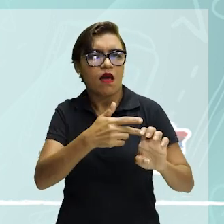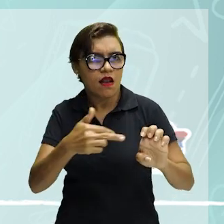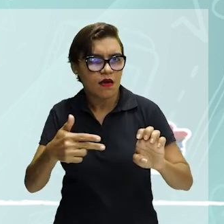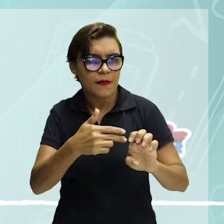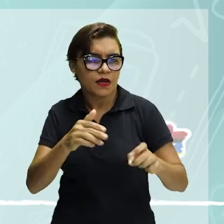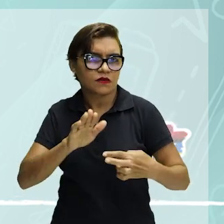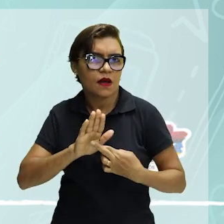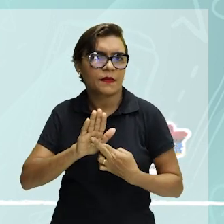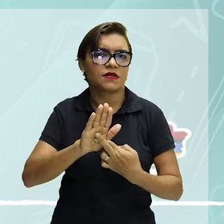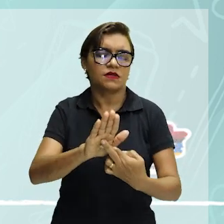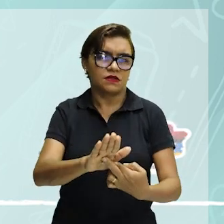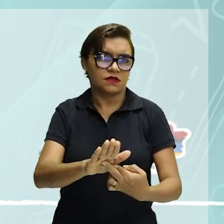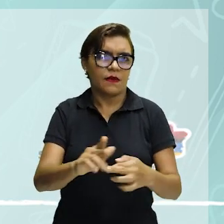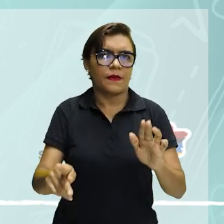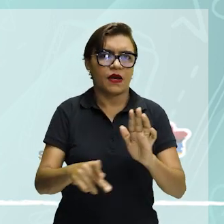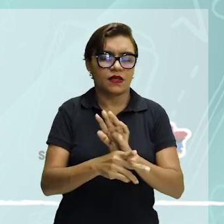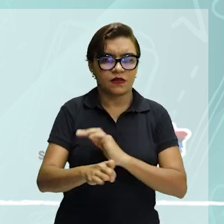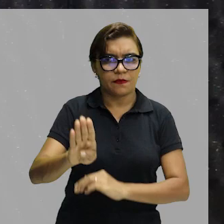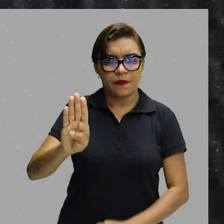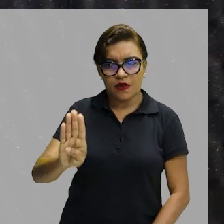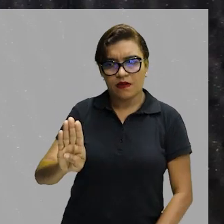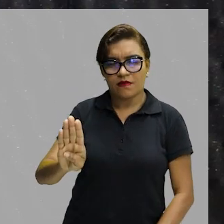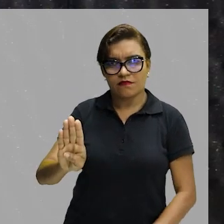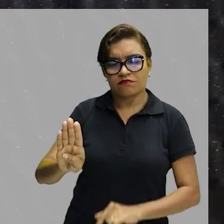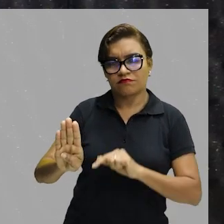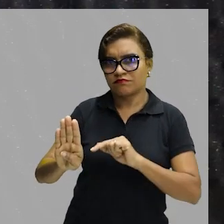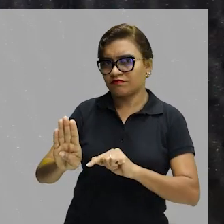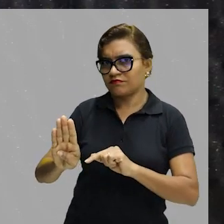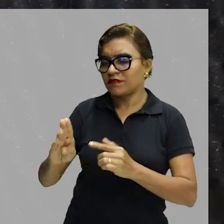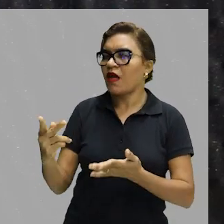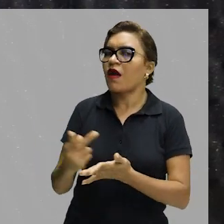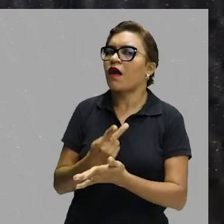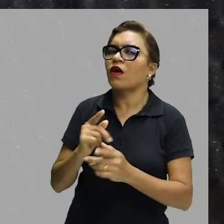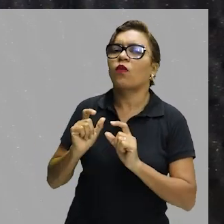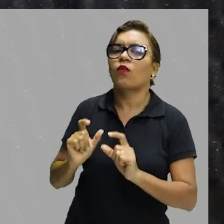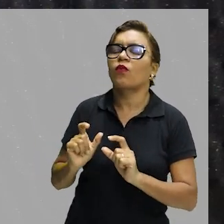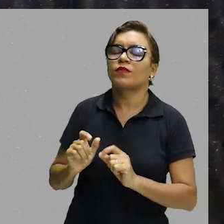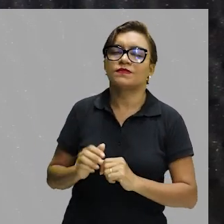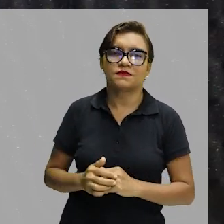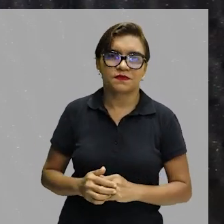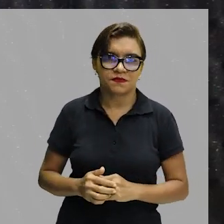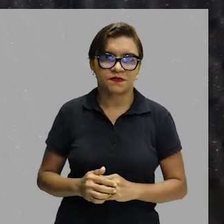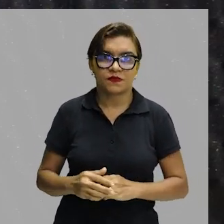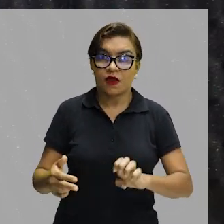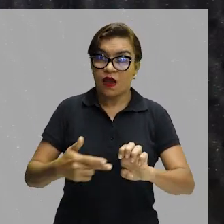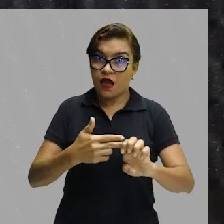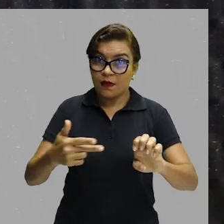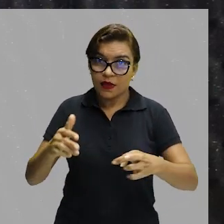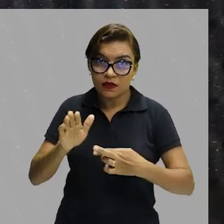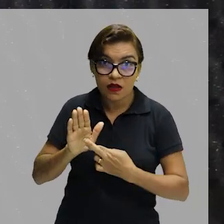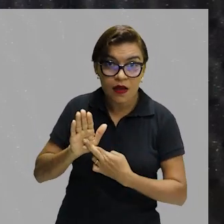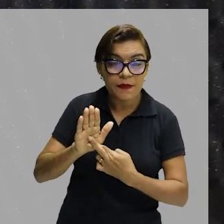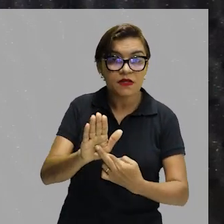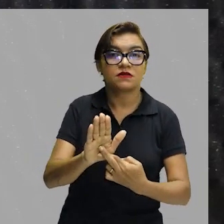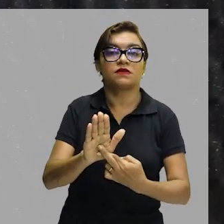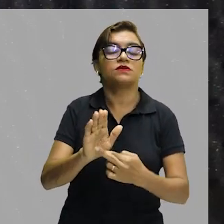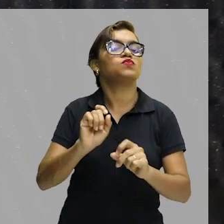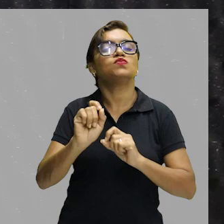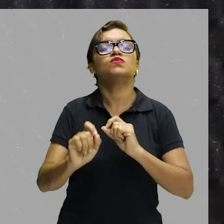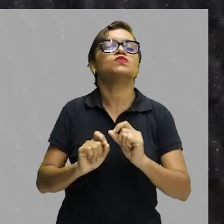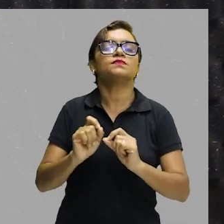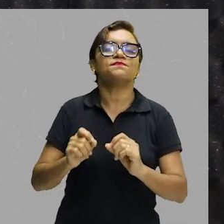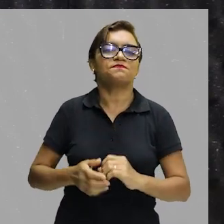pertencem ao grupo B da tabela periódica. Onde está o erro? Todos os elementos representativos,